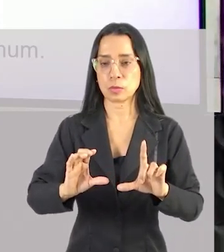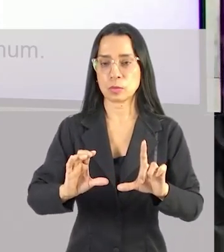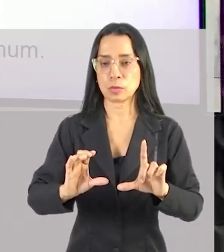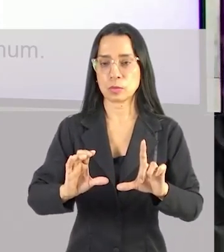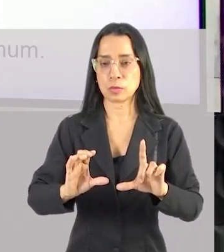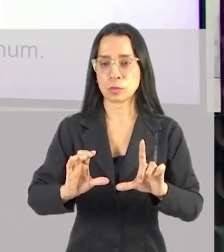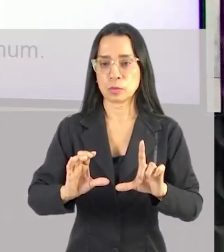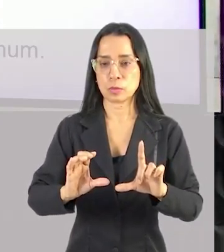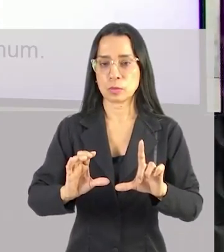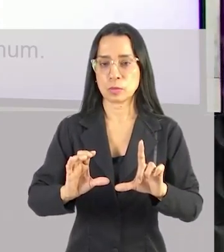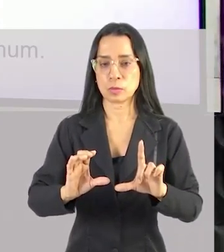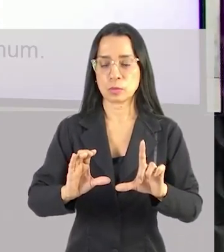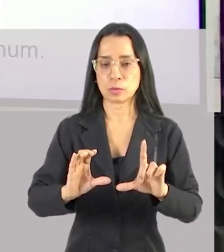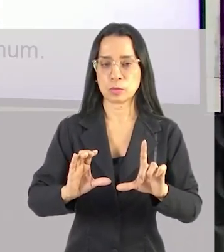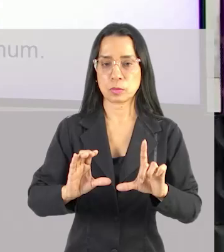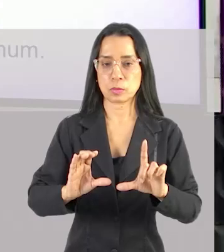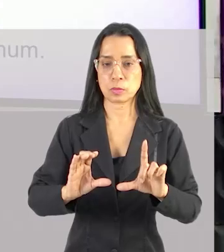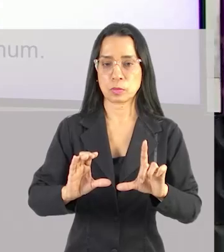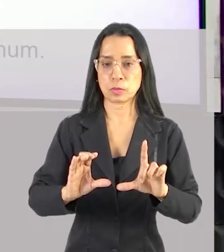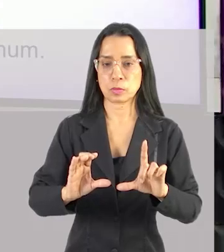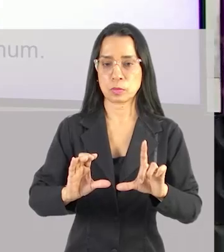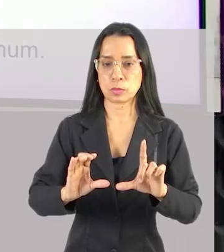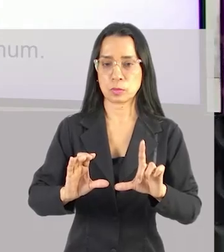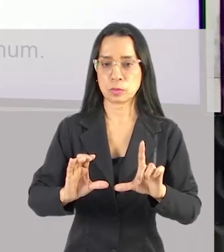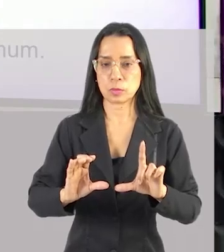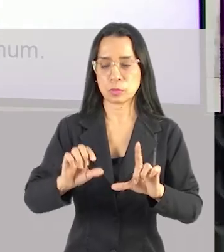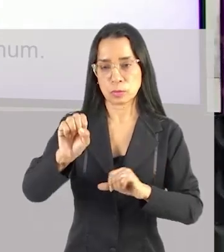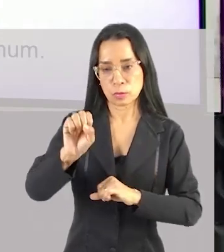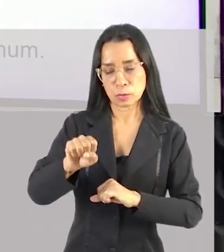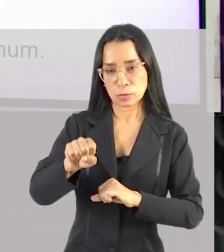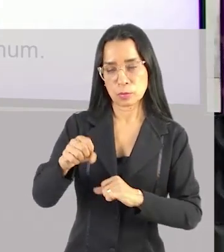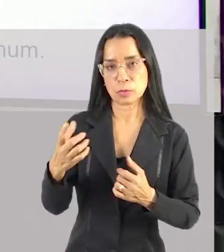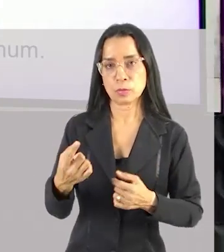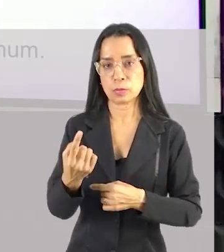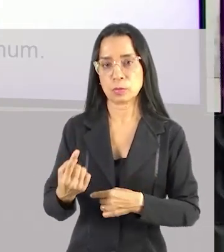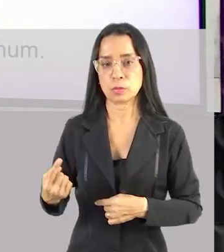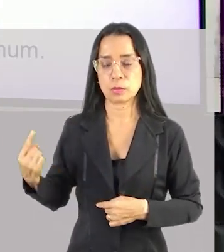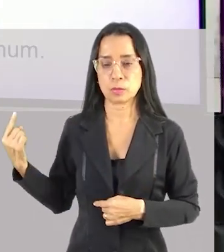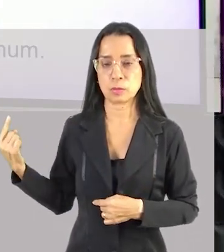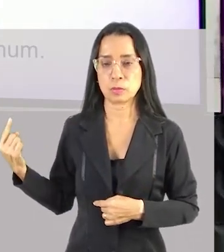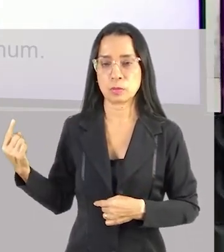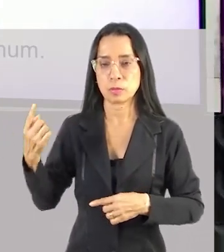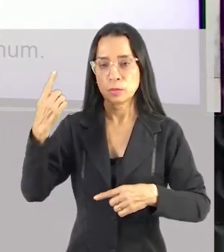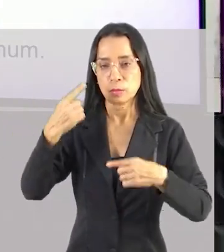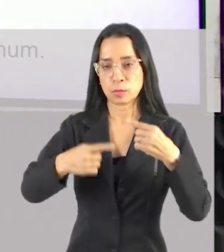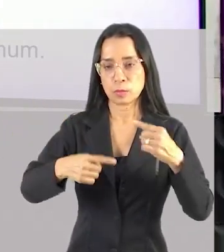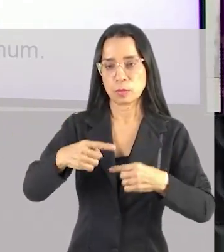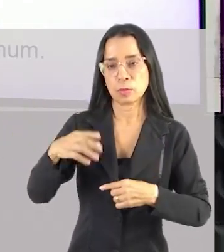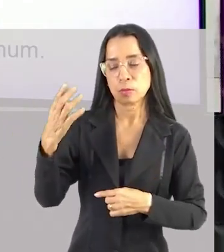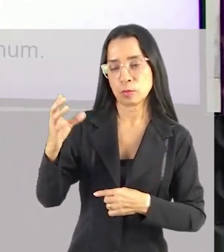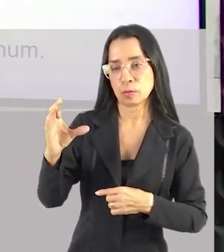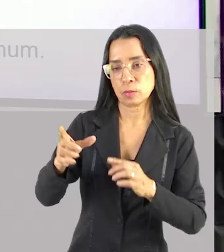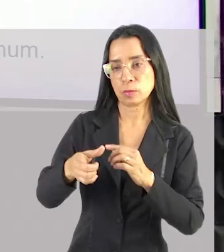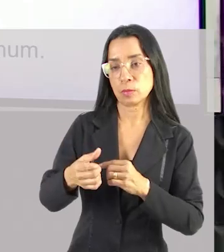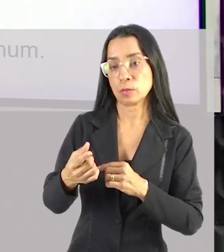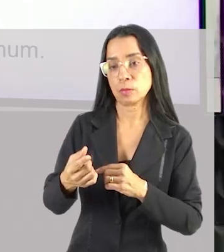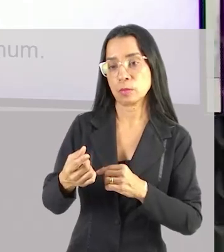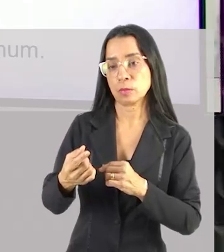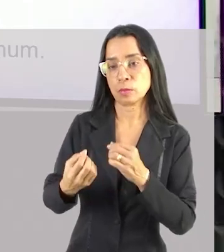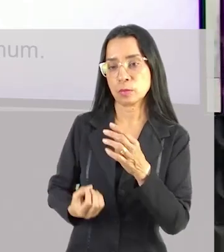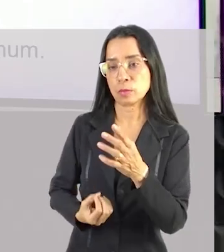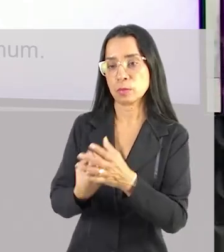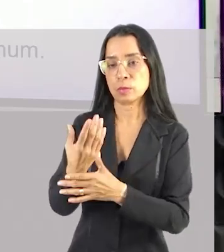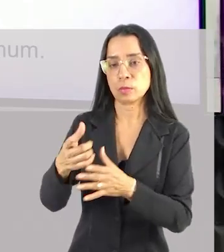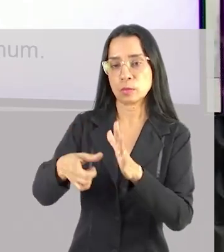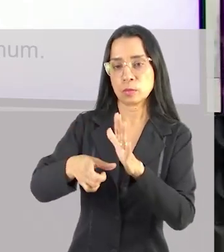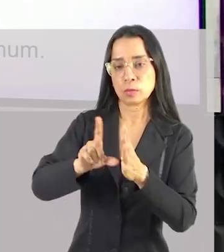ciência que precede todas as demais organizações da sociedade? Sim. A política é a ciência que precede todas as demais organizações